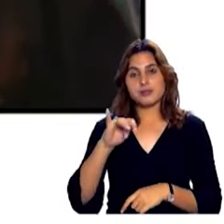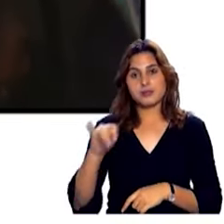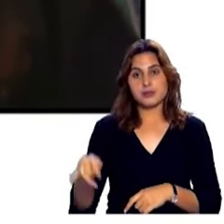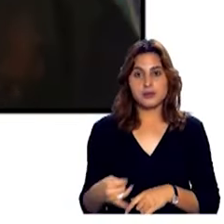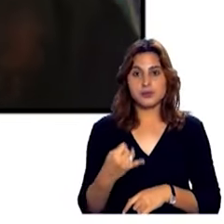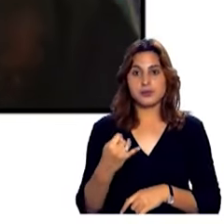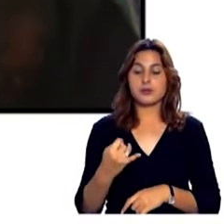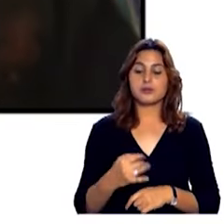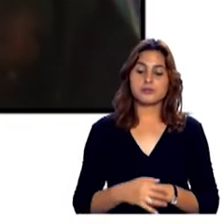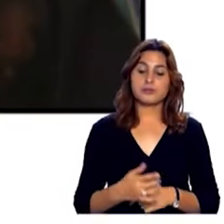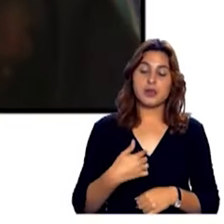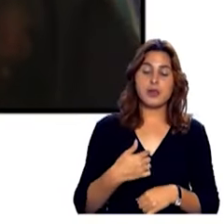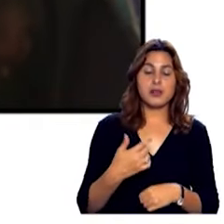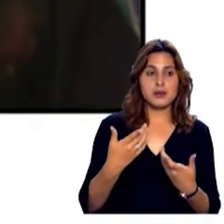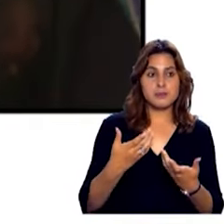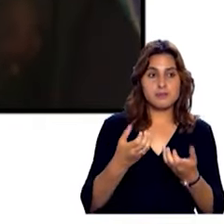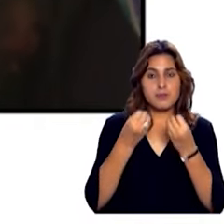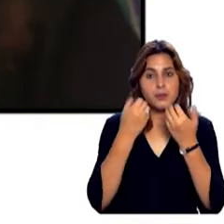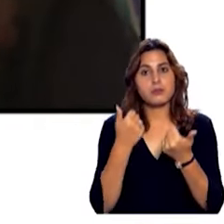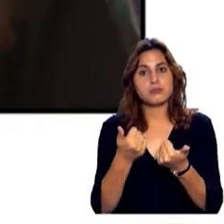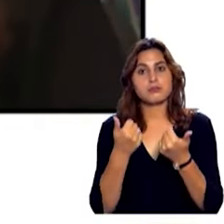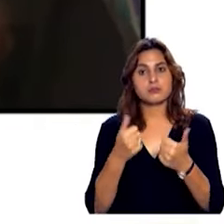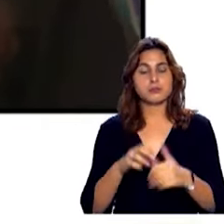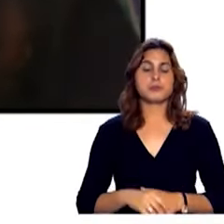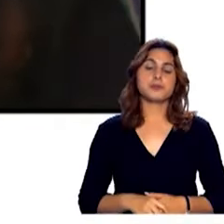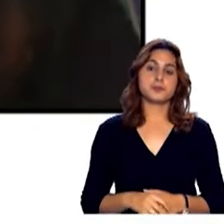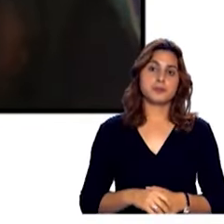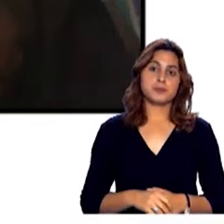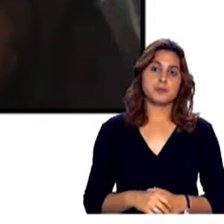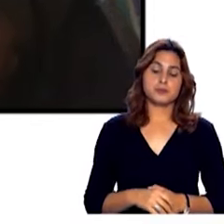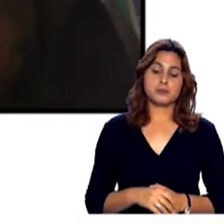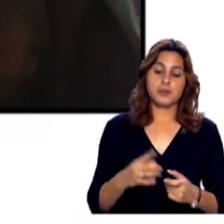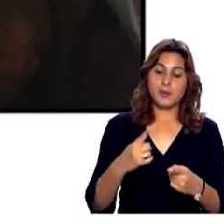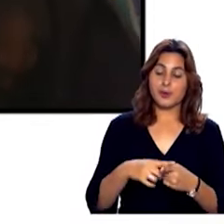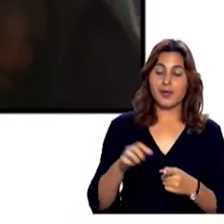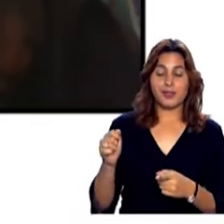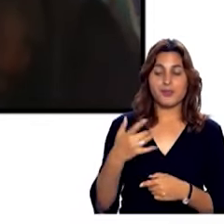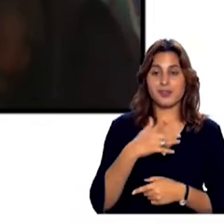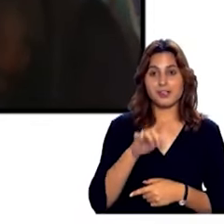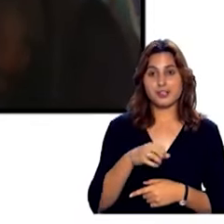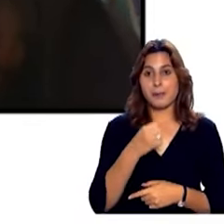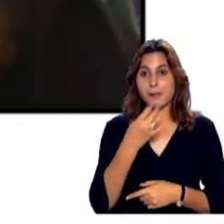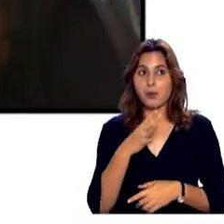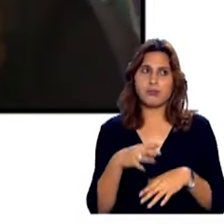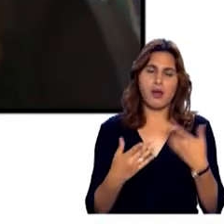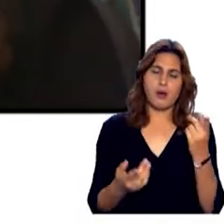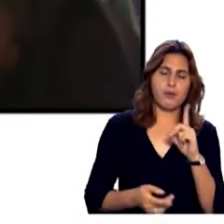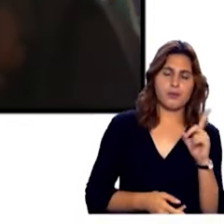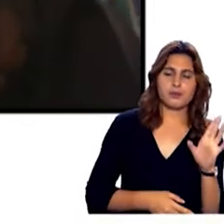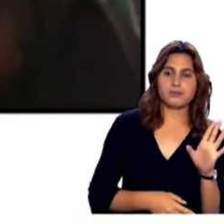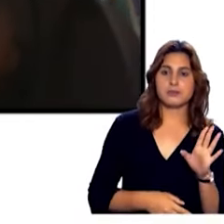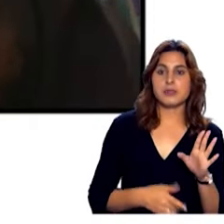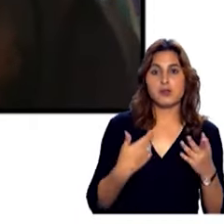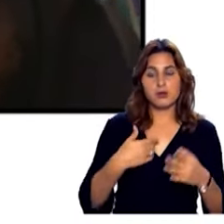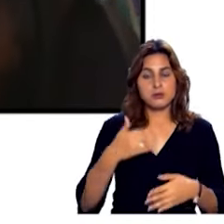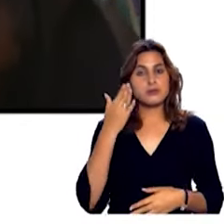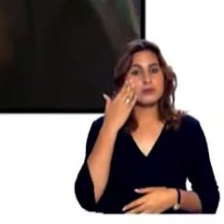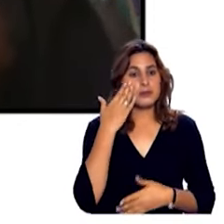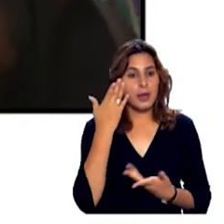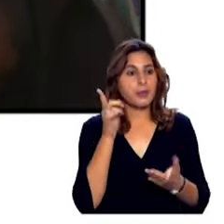visto com bons olhos porque o fato de a novidade ser boa ou ser ruim e essa verificação essa